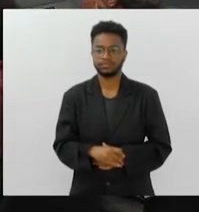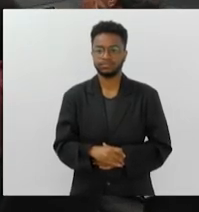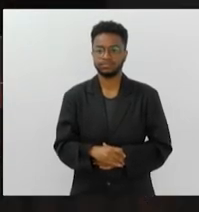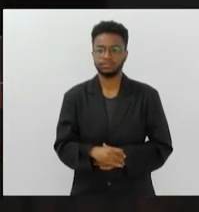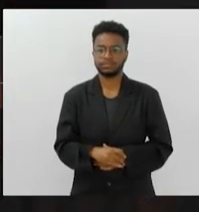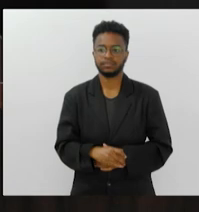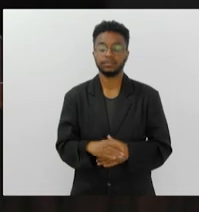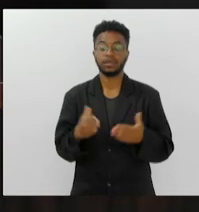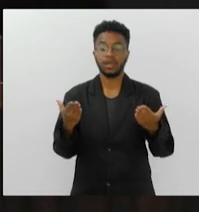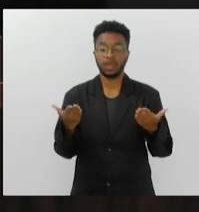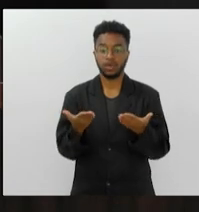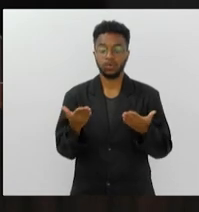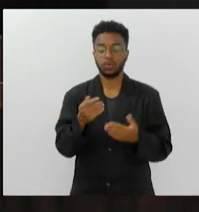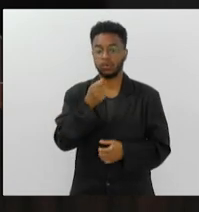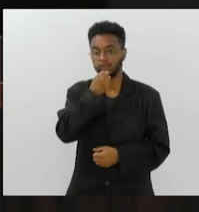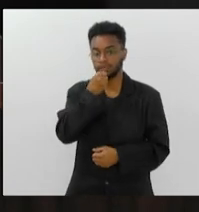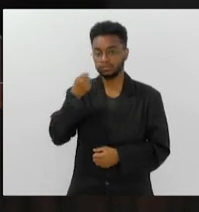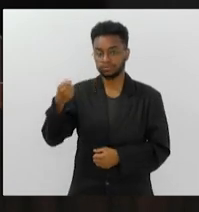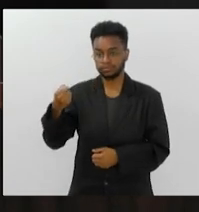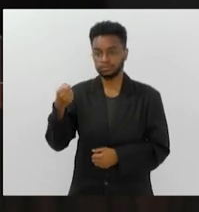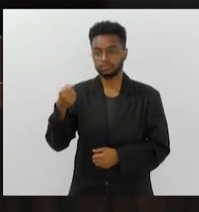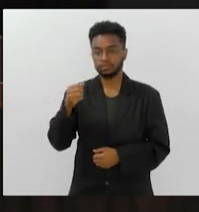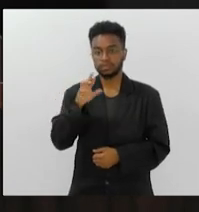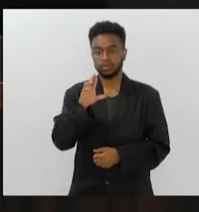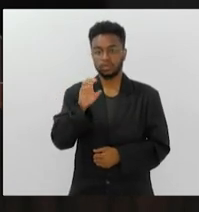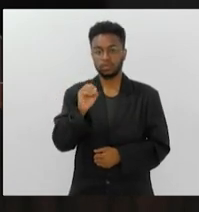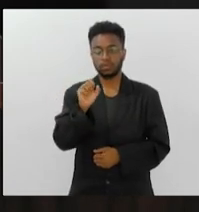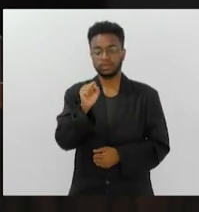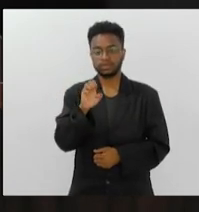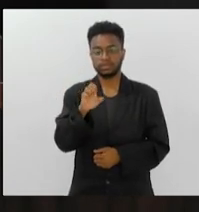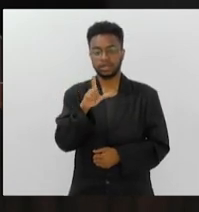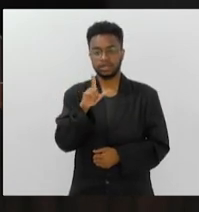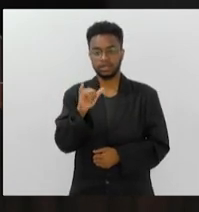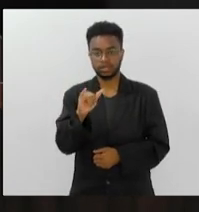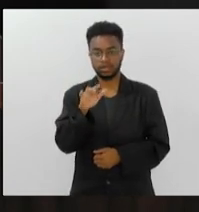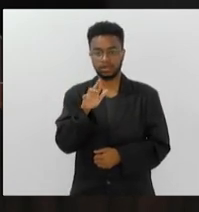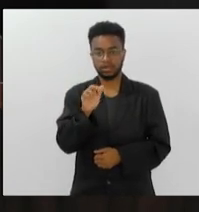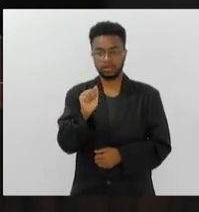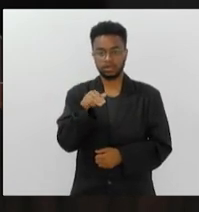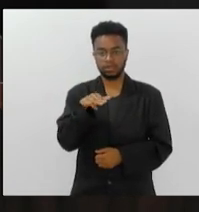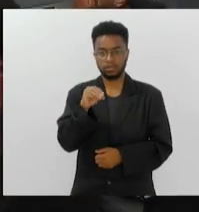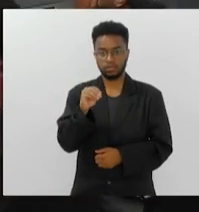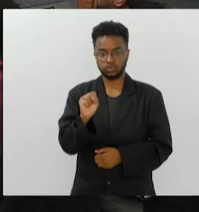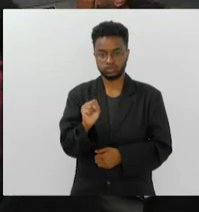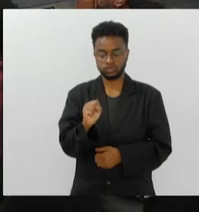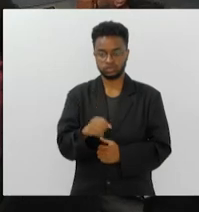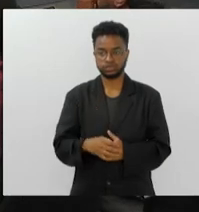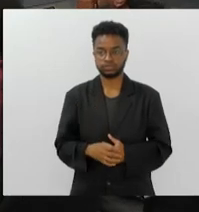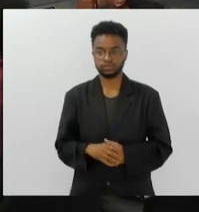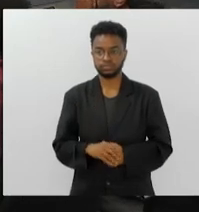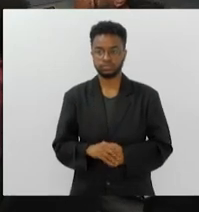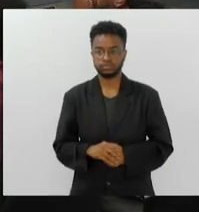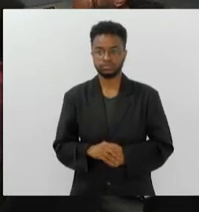Passa a palavra agora para a doutora Roseli Ramos Duarte Fernandes.